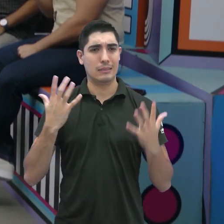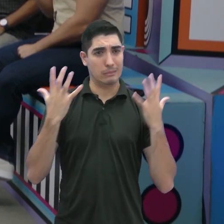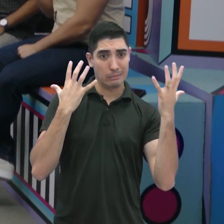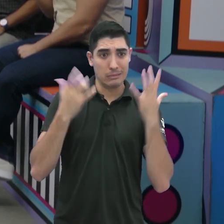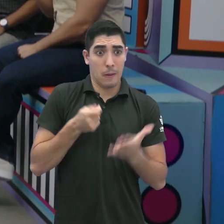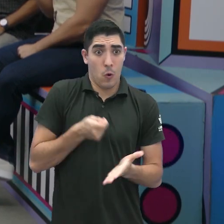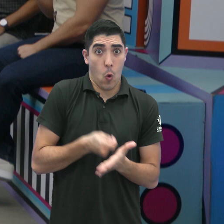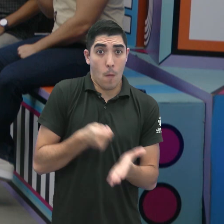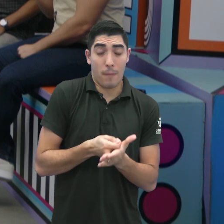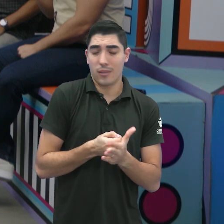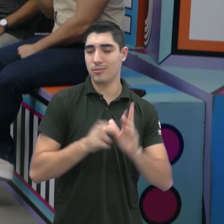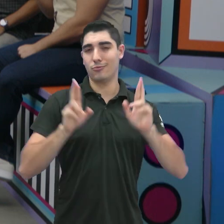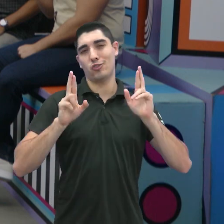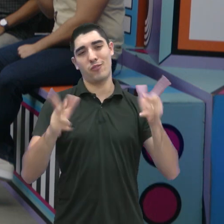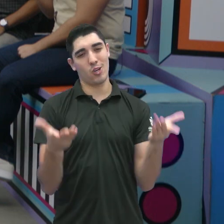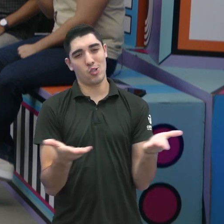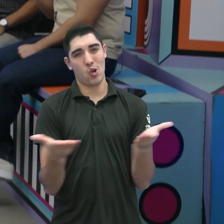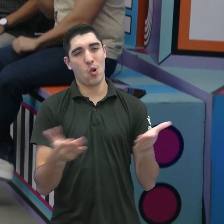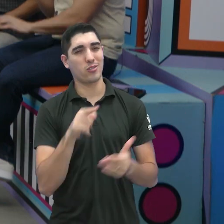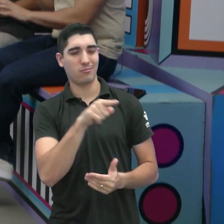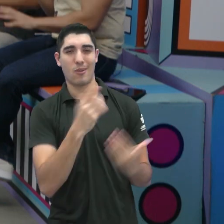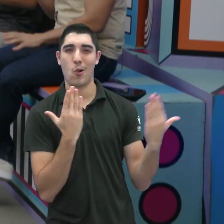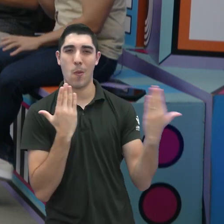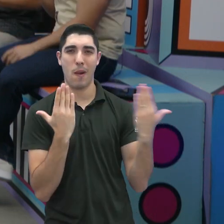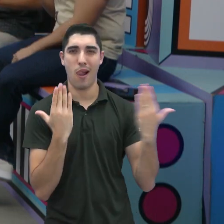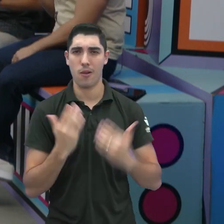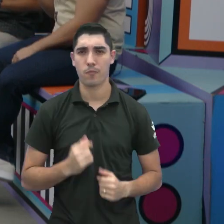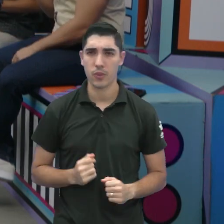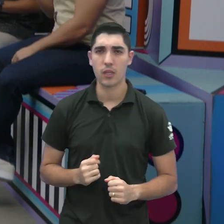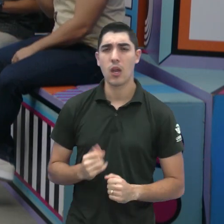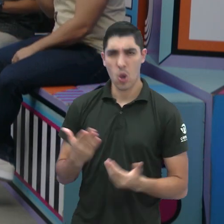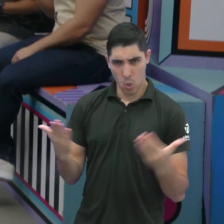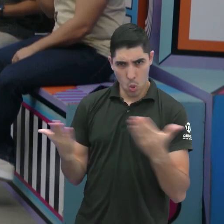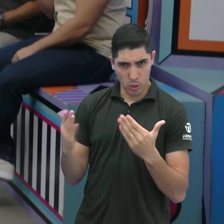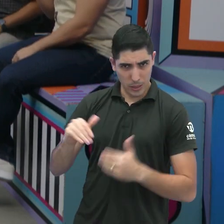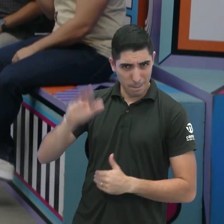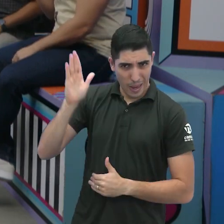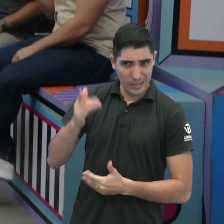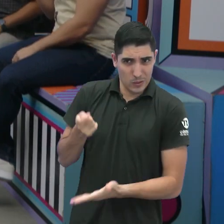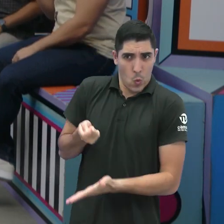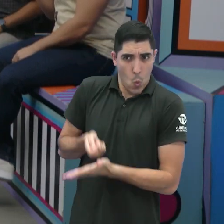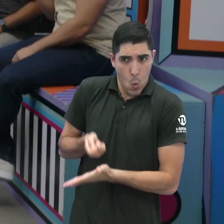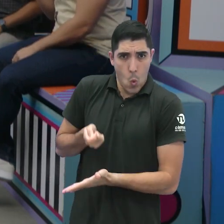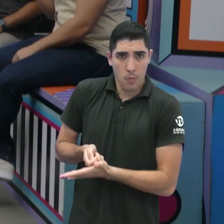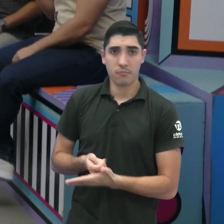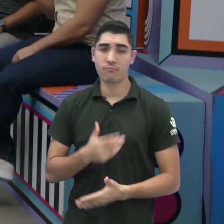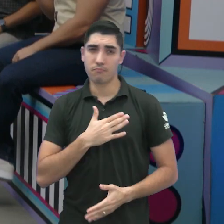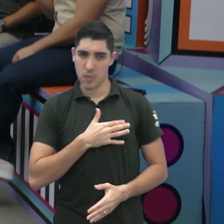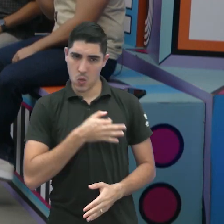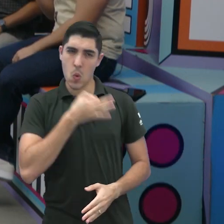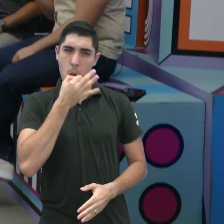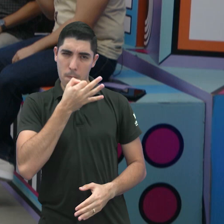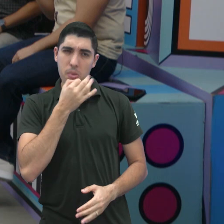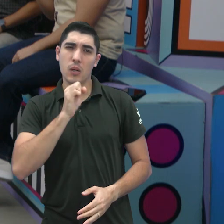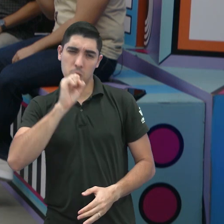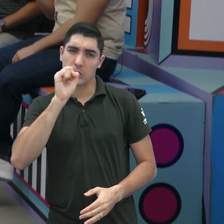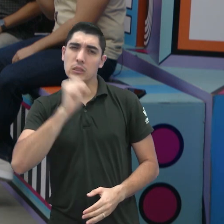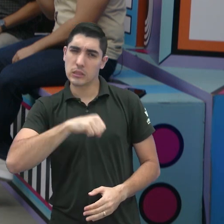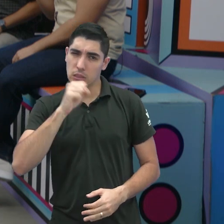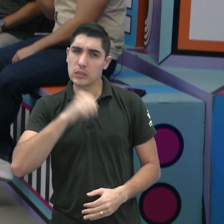minha época e agora na época dela, né? Com A pressão é certeza. maior hoje em dia? Eu acredito que sim, É. comparando com